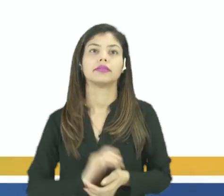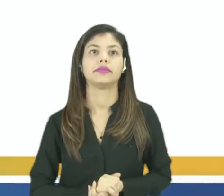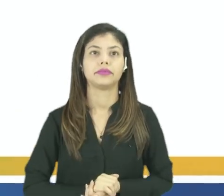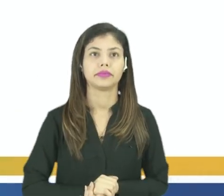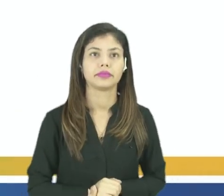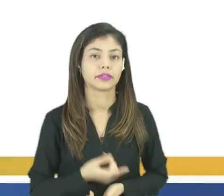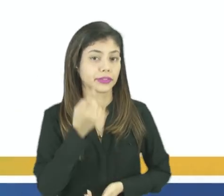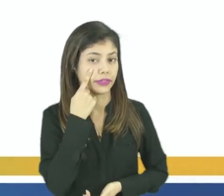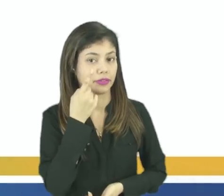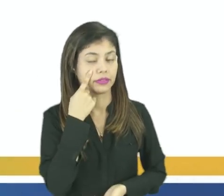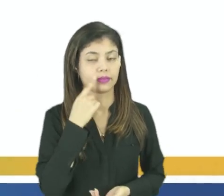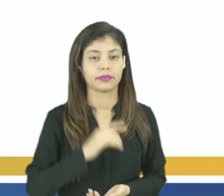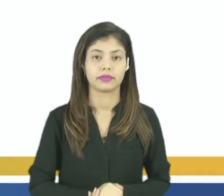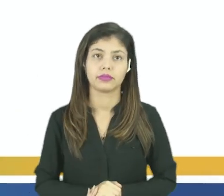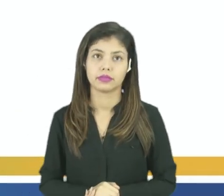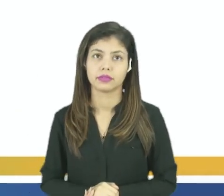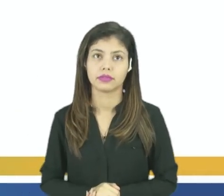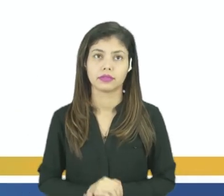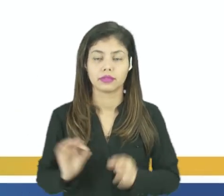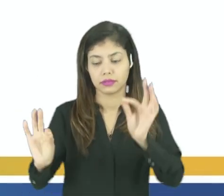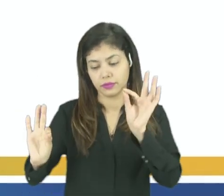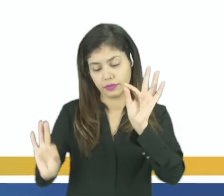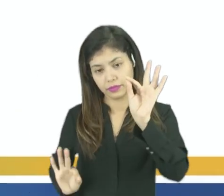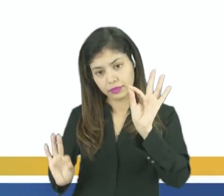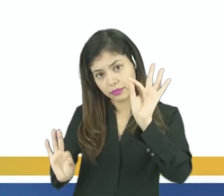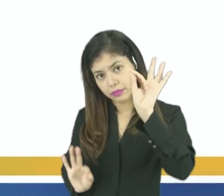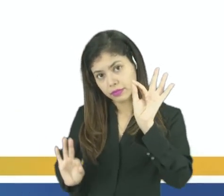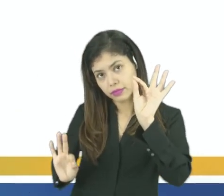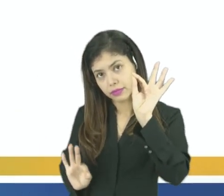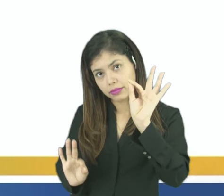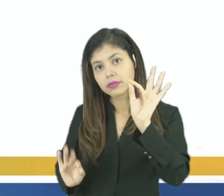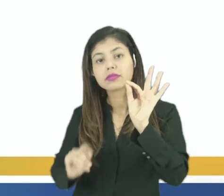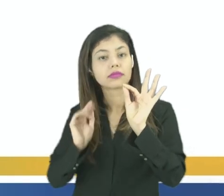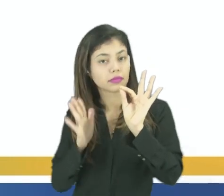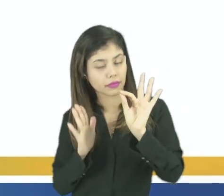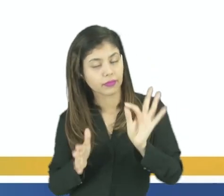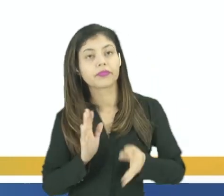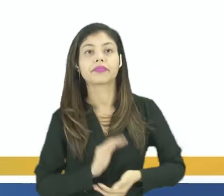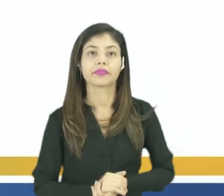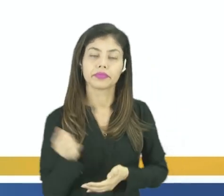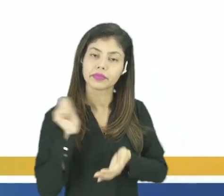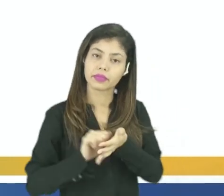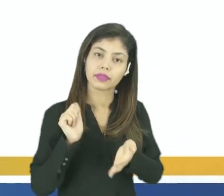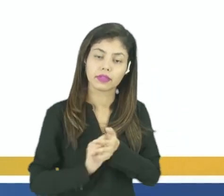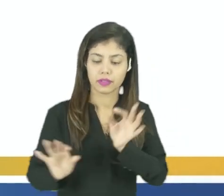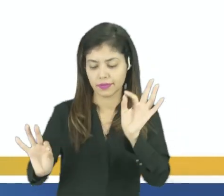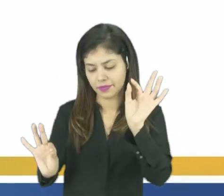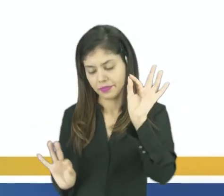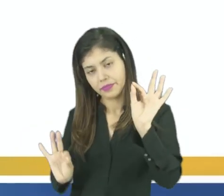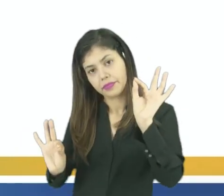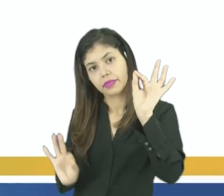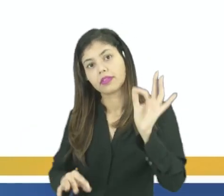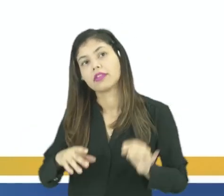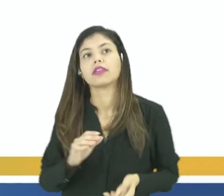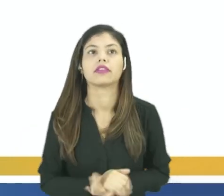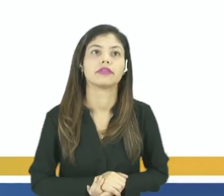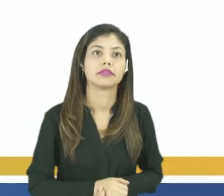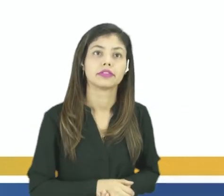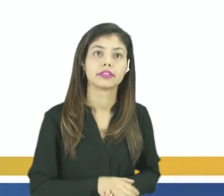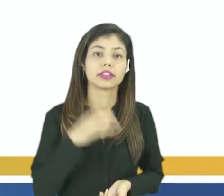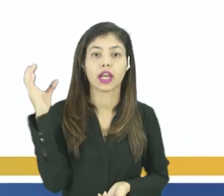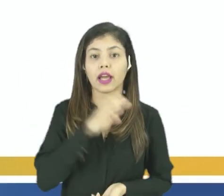ó, permanece a mesma. E a letra D também aqui é uma candidata. Então, das alternativas que tinha,